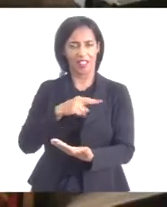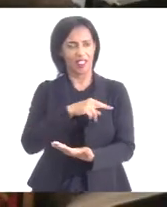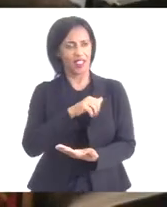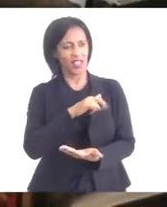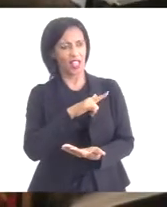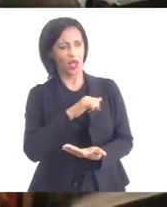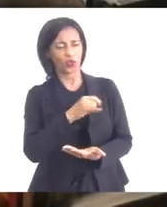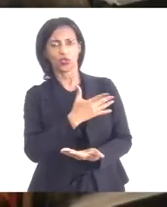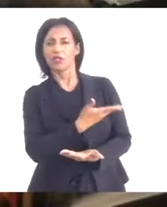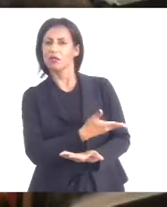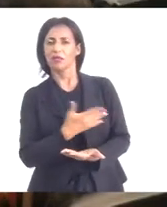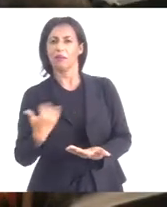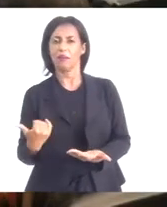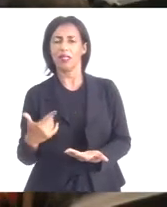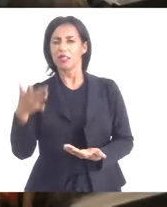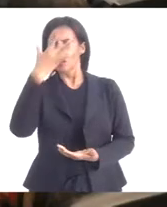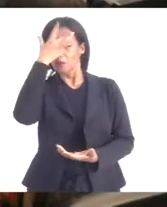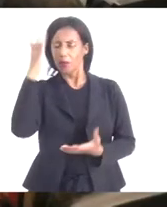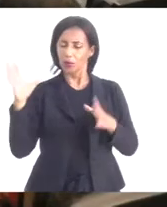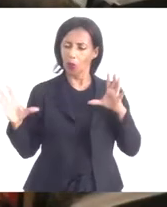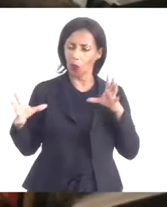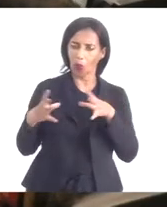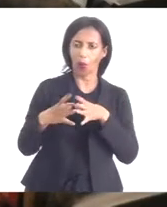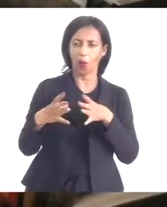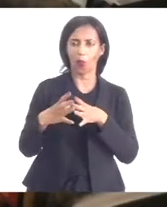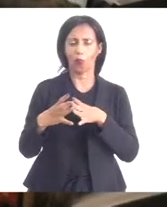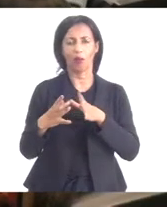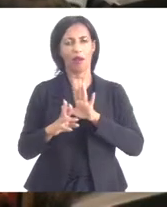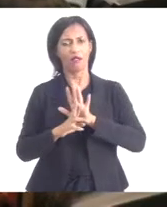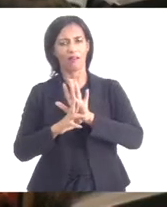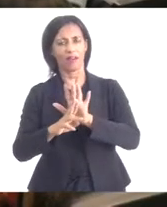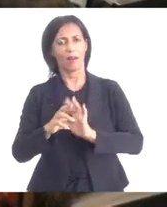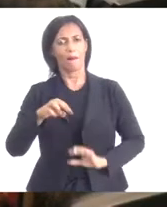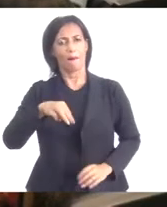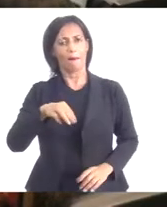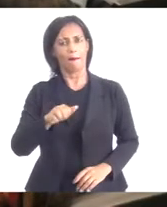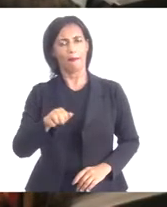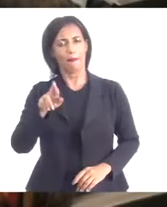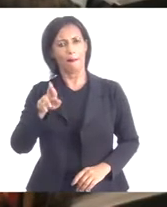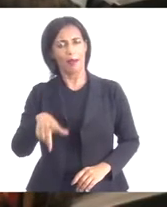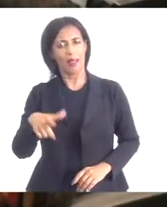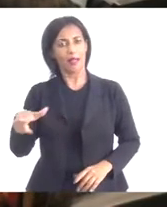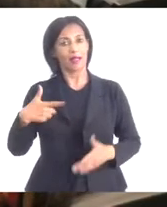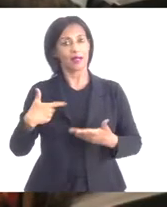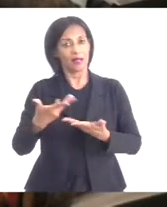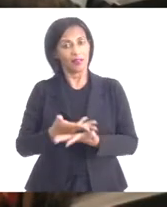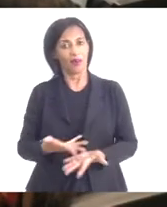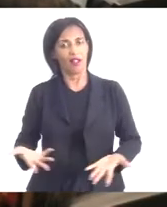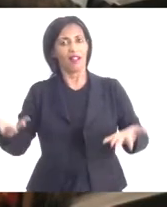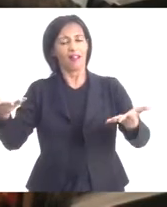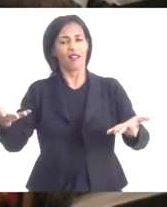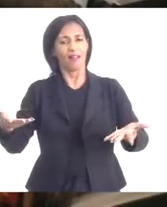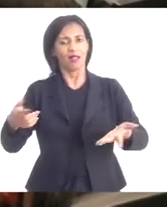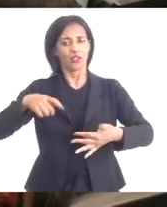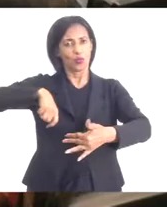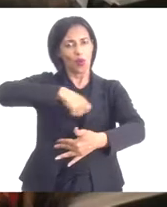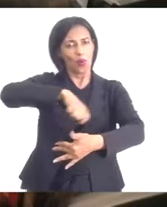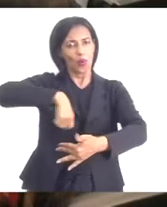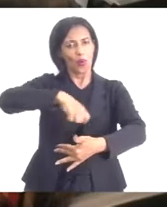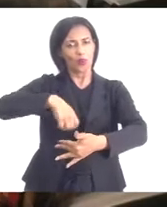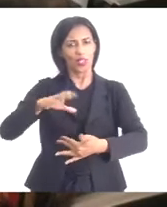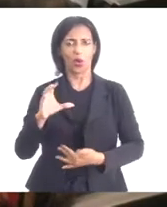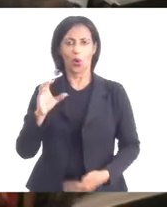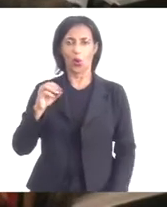são algumas das pessoas que compõem a frente Maré e teve o lançamento de uma cozinha Comunitária lá